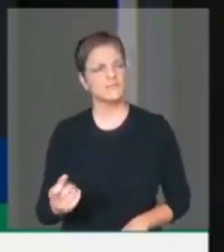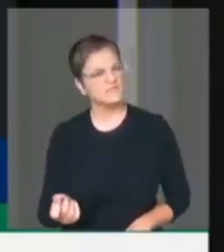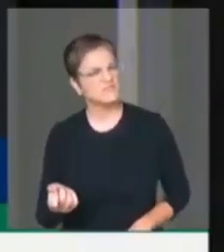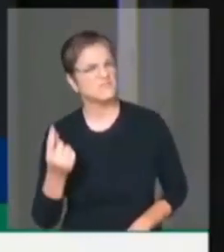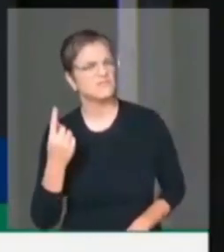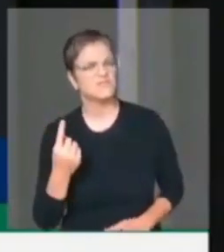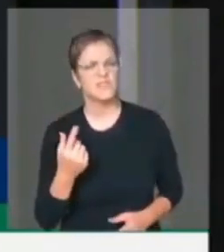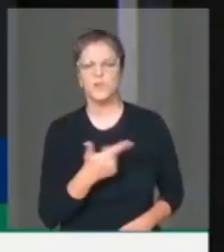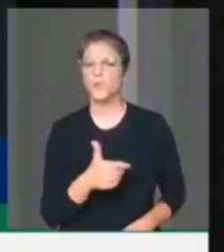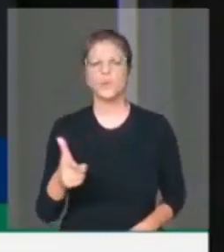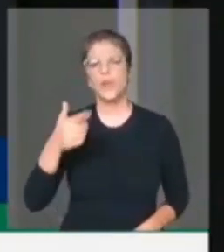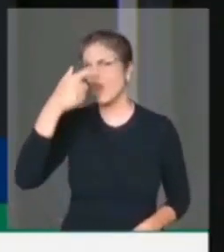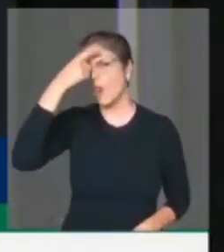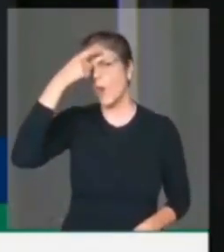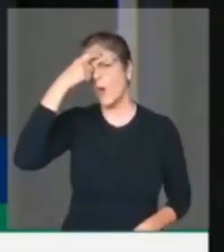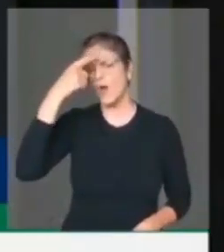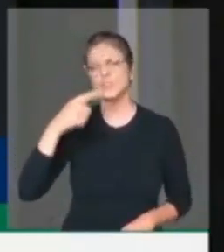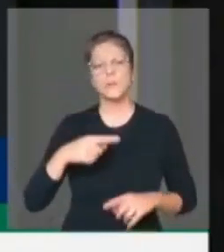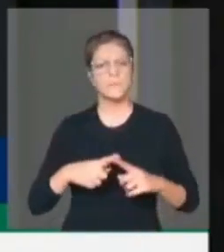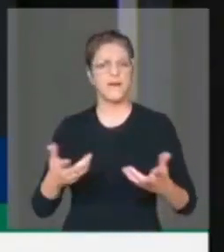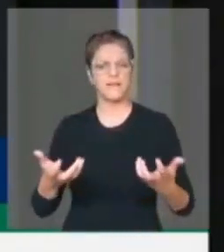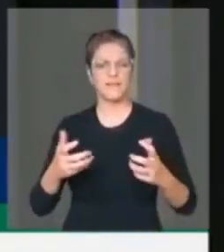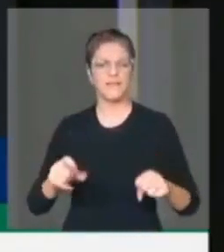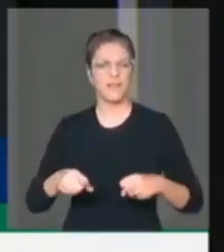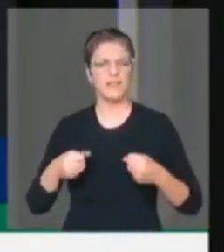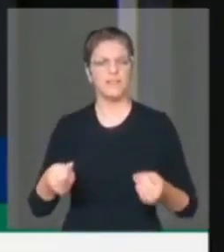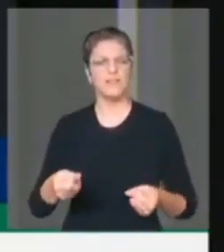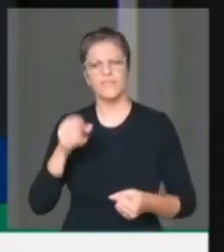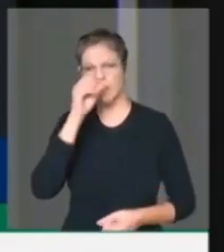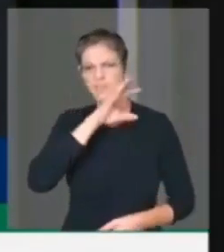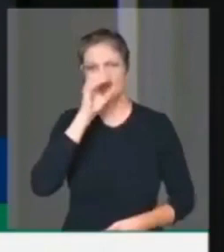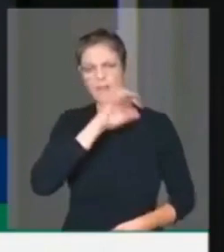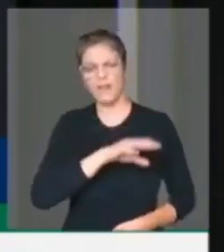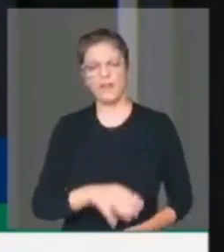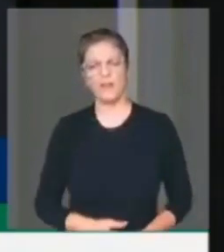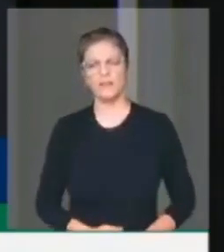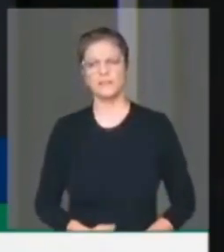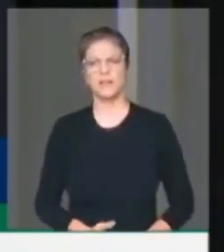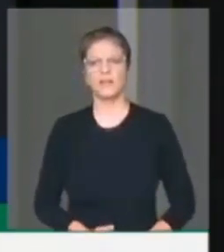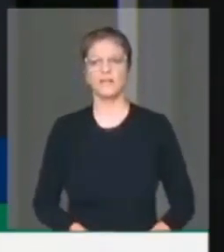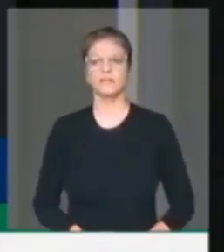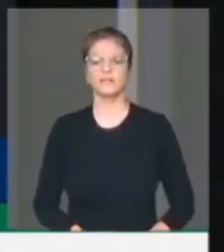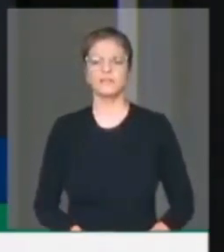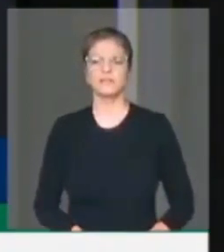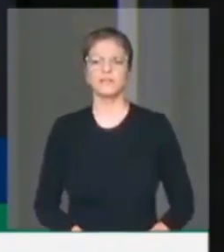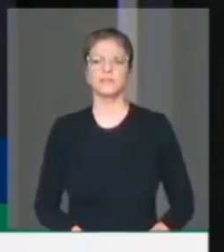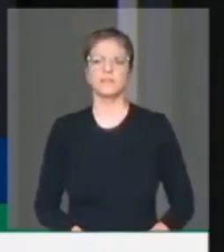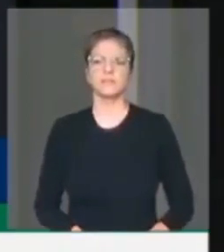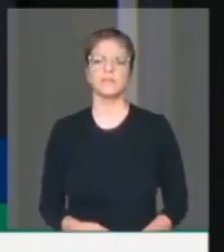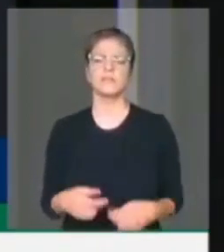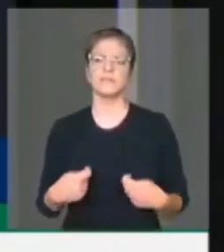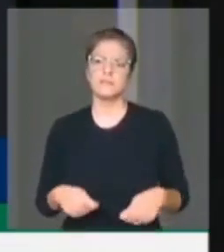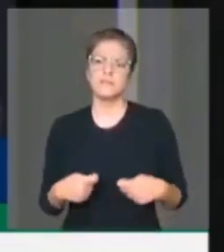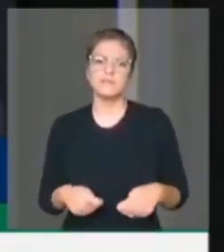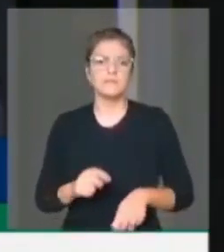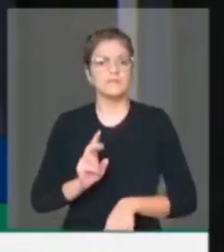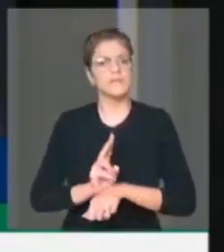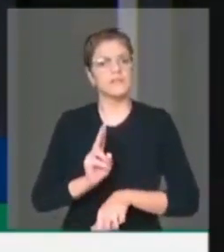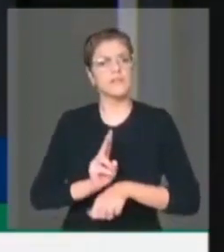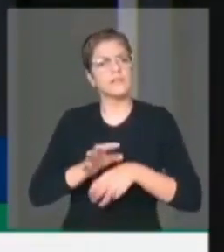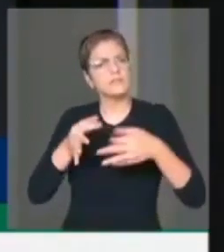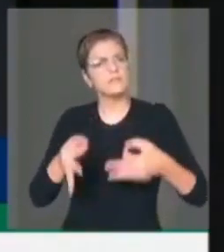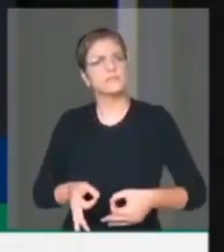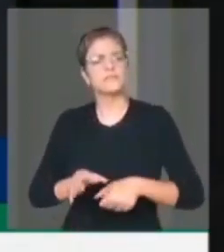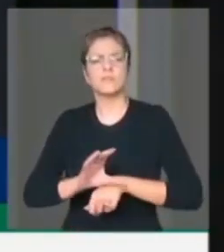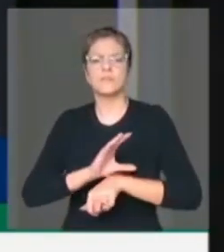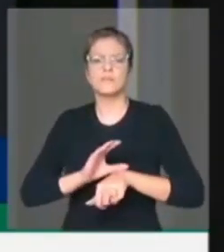lógico para defender arbitrariedades e autoritarismo por parte daquele que deveria ser o guardião